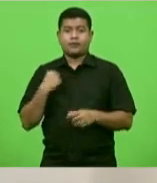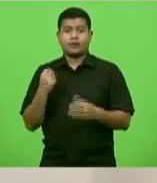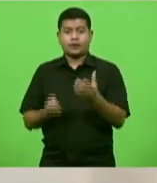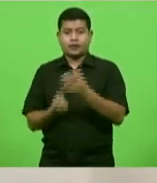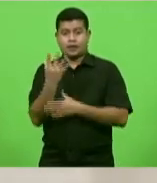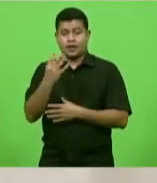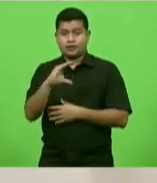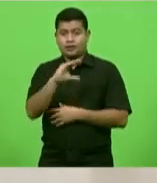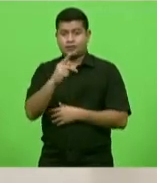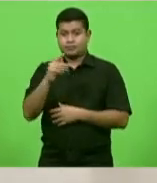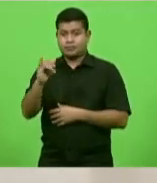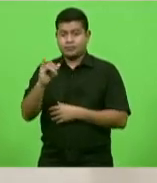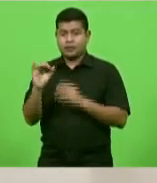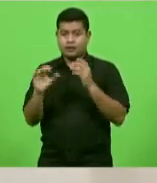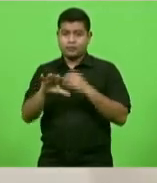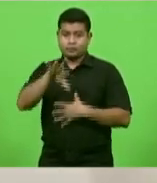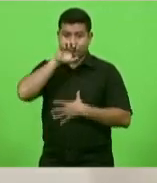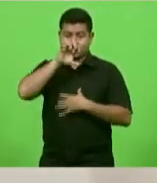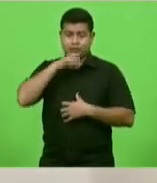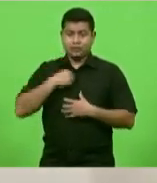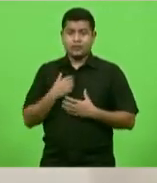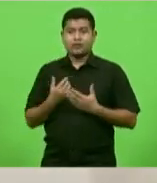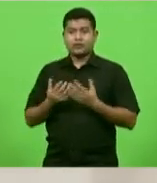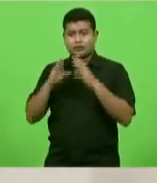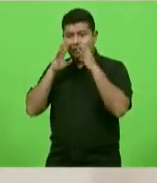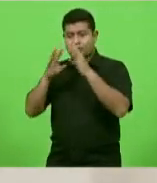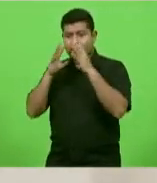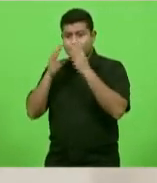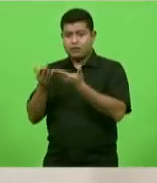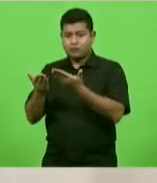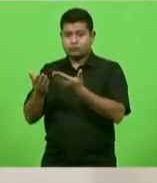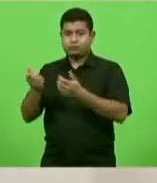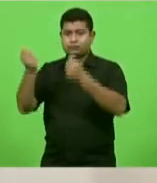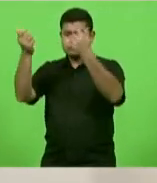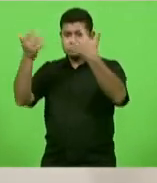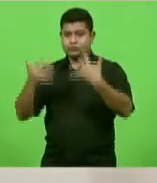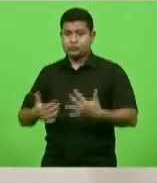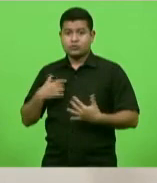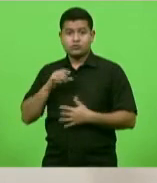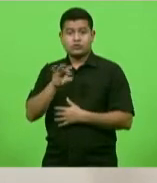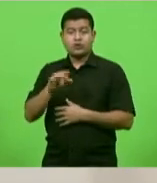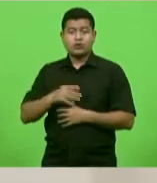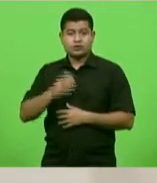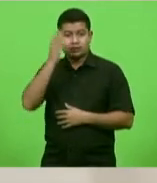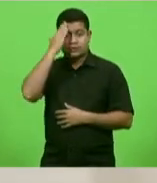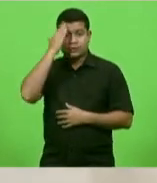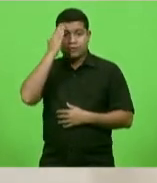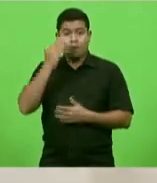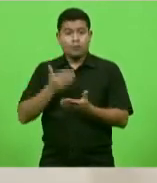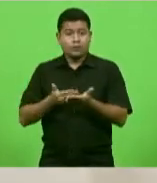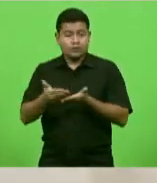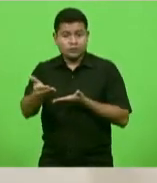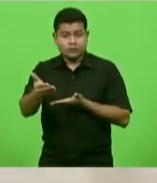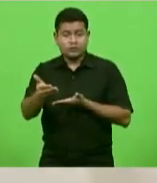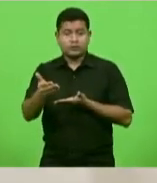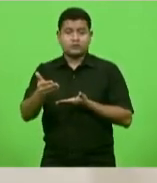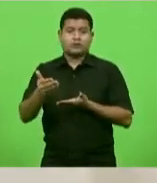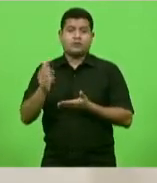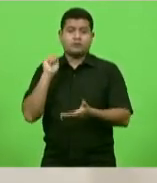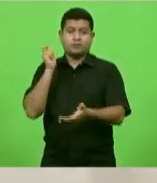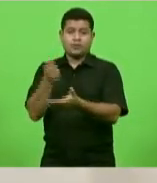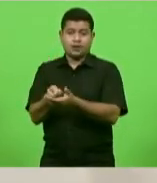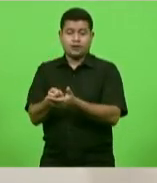dos respiradores, que ouviu o governador Carlos Moisés afirmar só ter tido conhecimento do pagamento